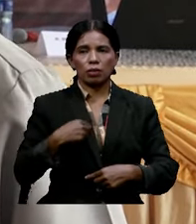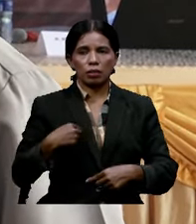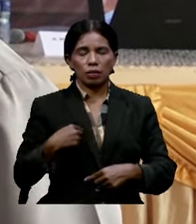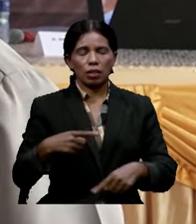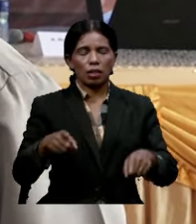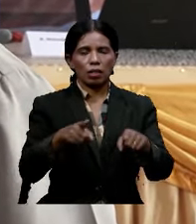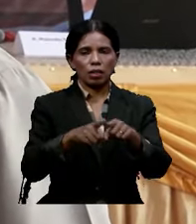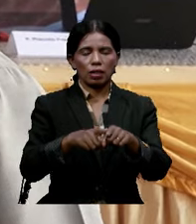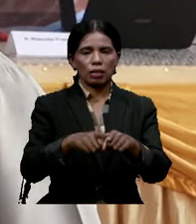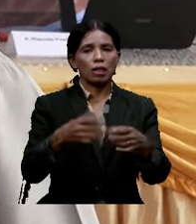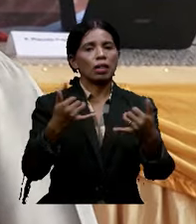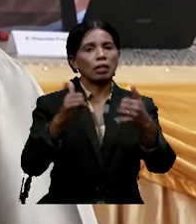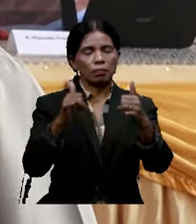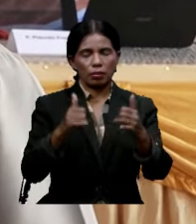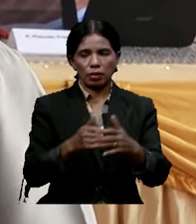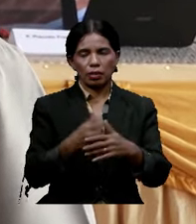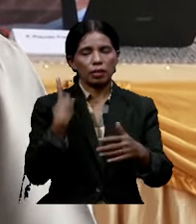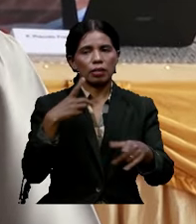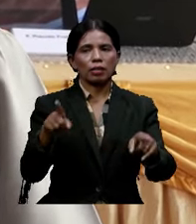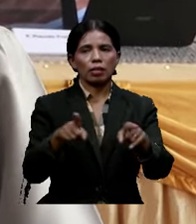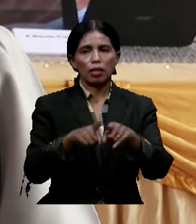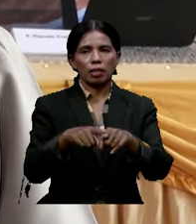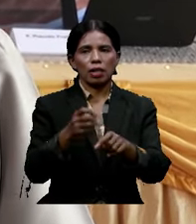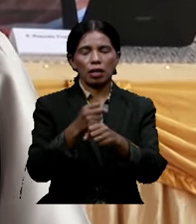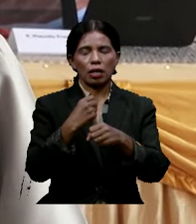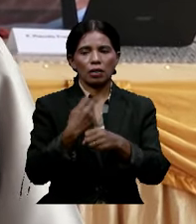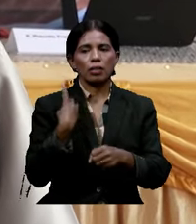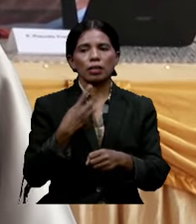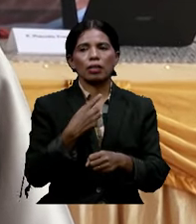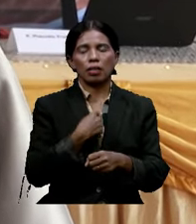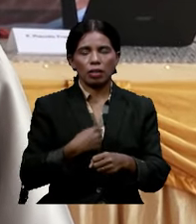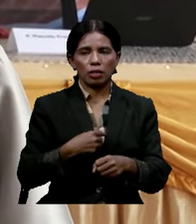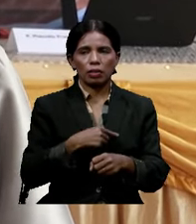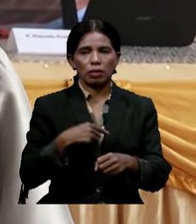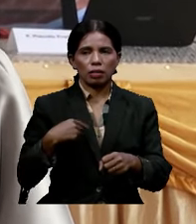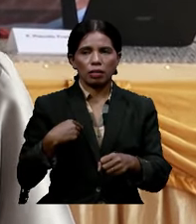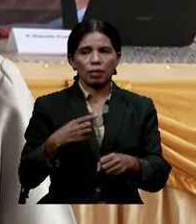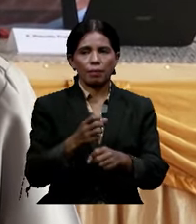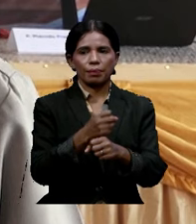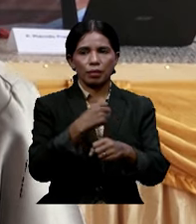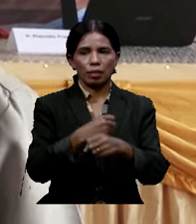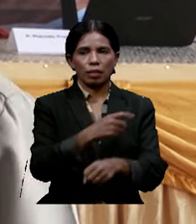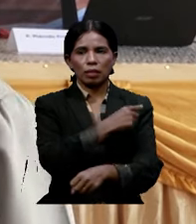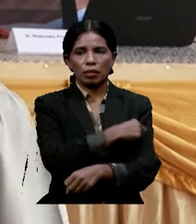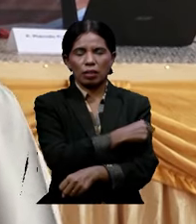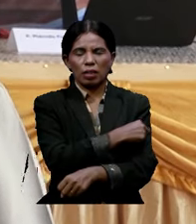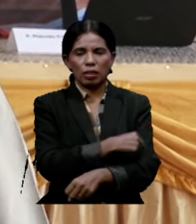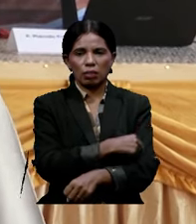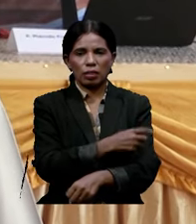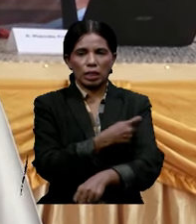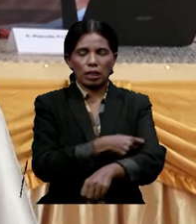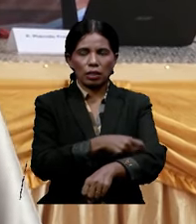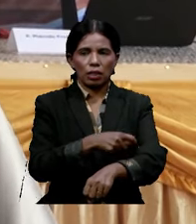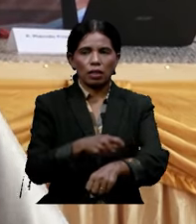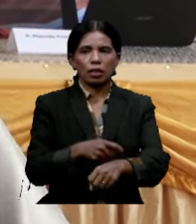ornamento de ita, não? Ita nessa na hafuta ita ne an ali husi tau tatuagem ka tato hafuta